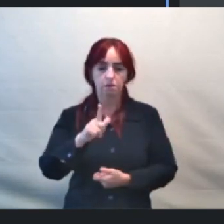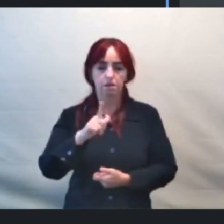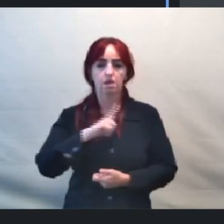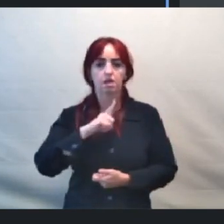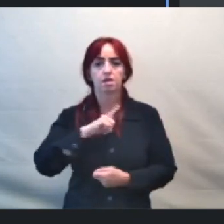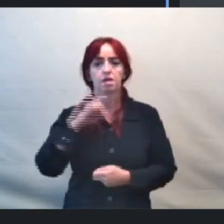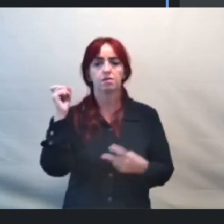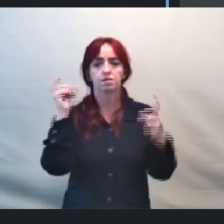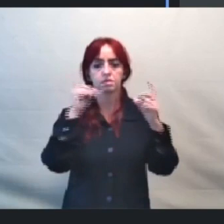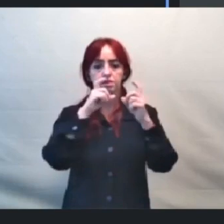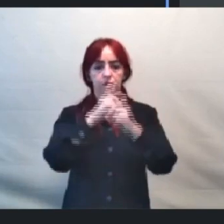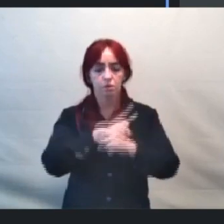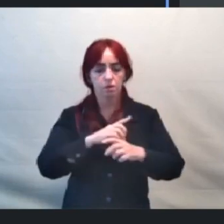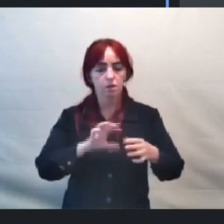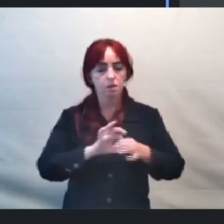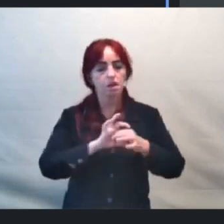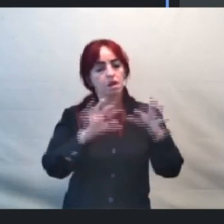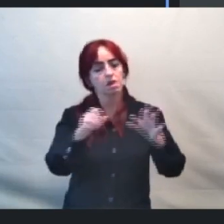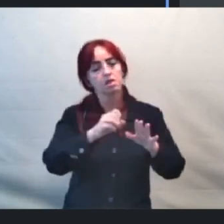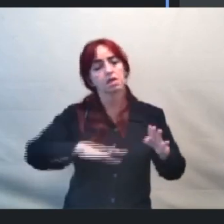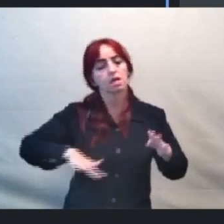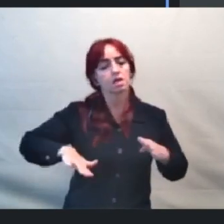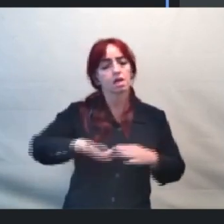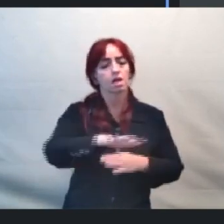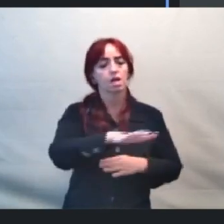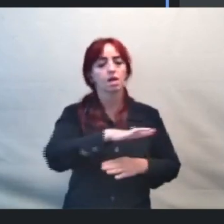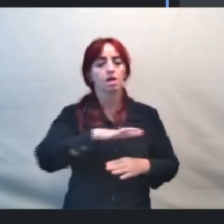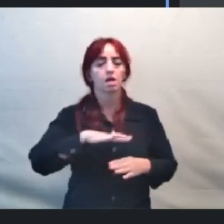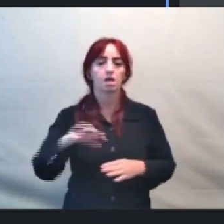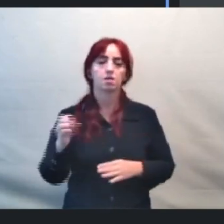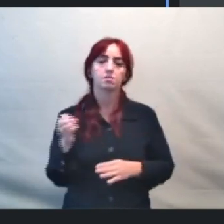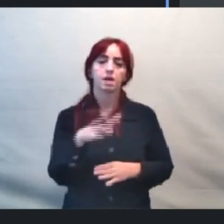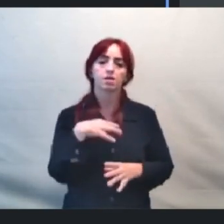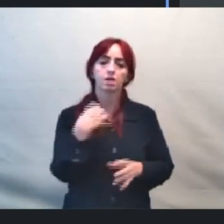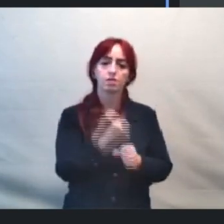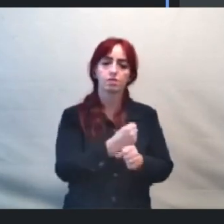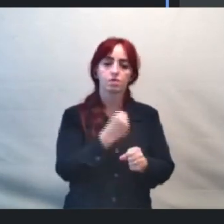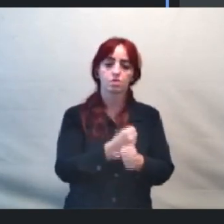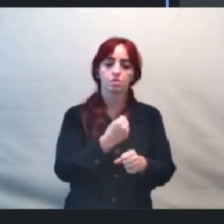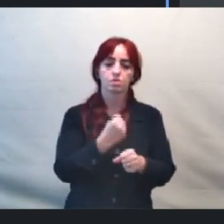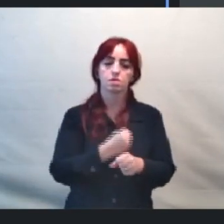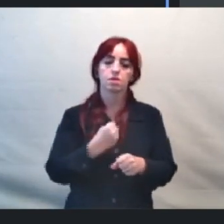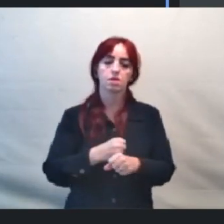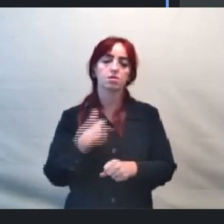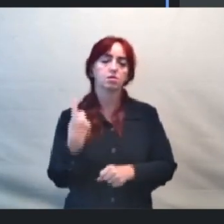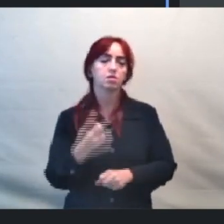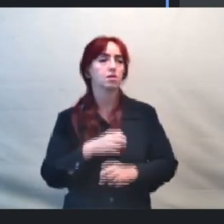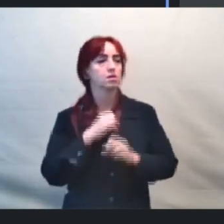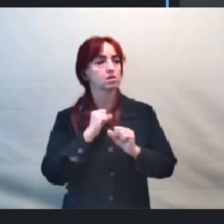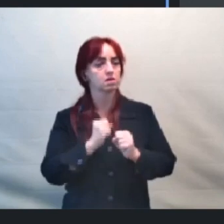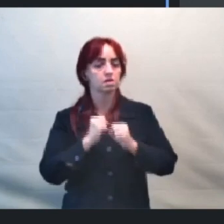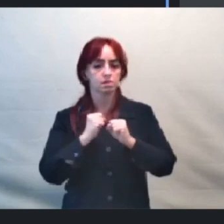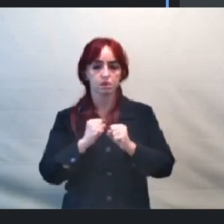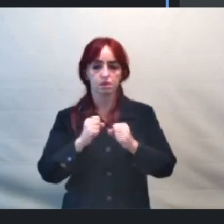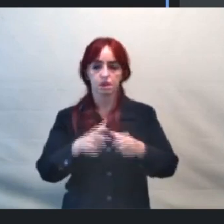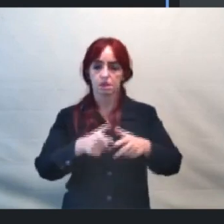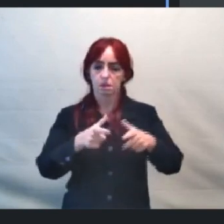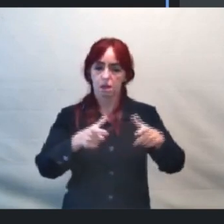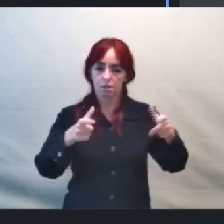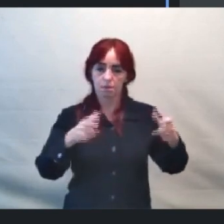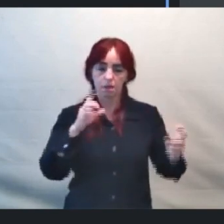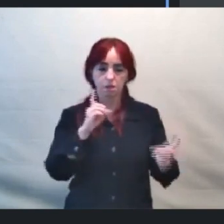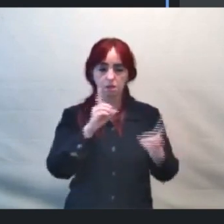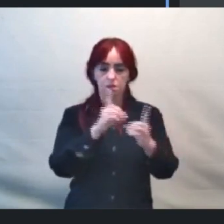de disponibilização de áreas para novas construções, para que a gente pudesse ampliar esse